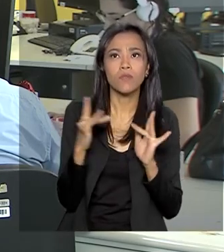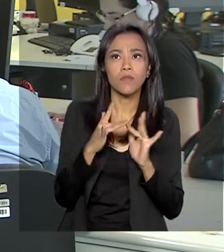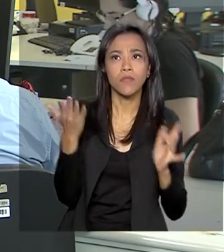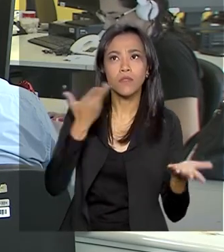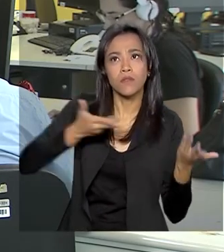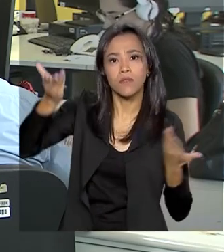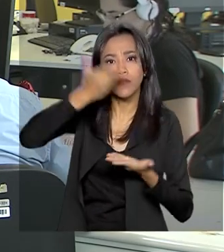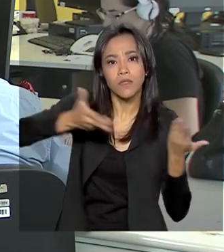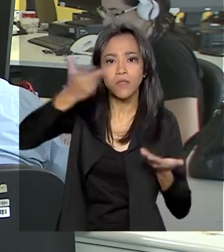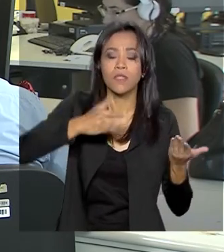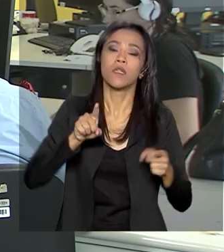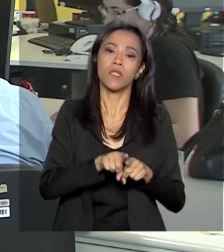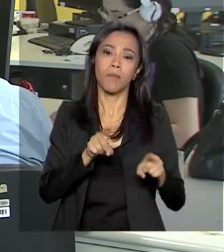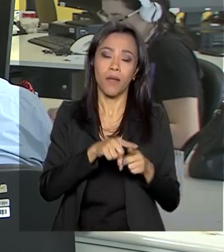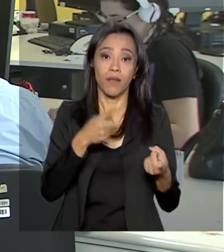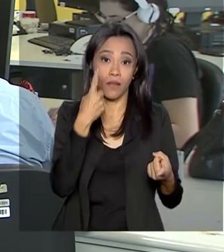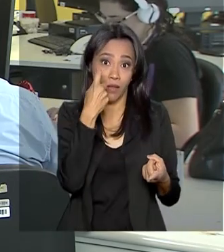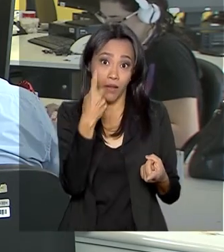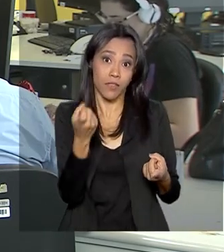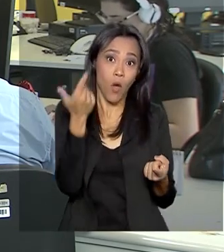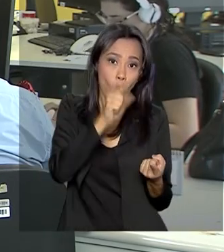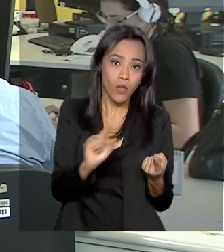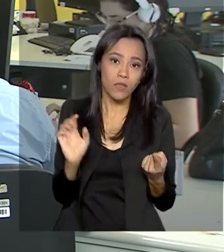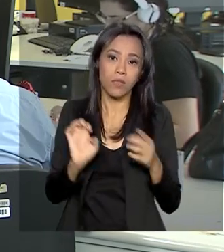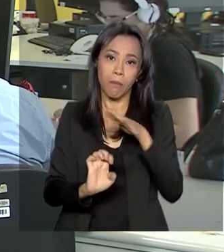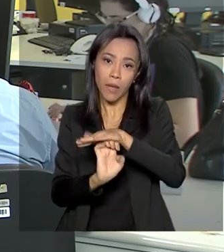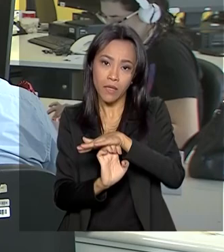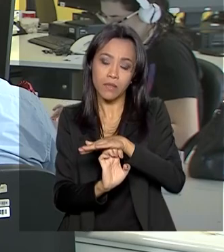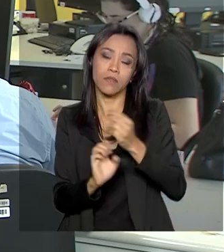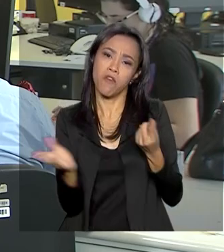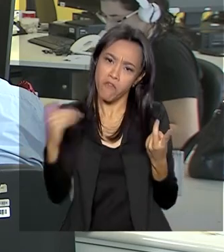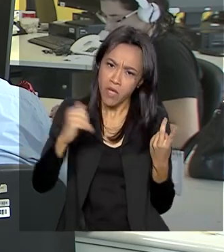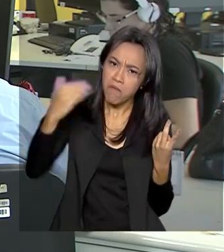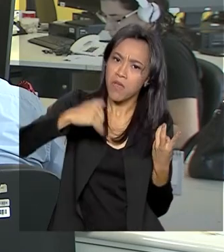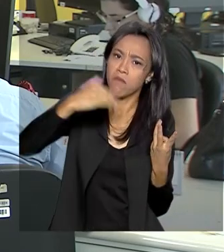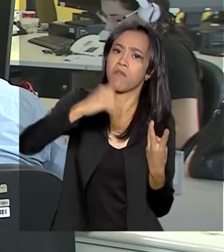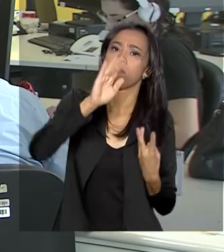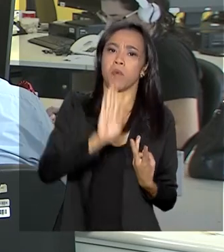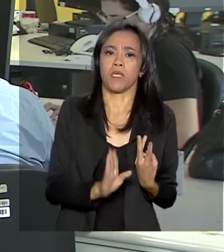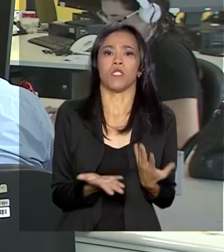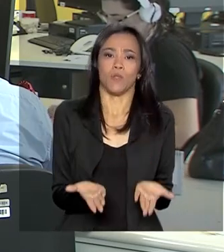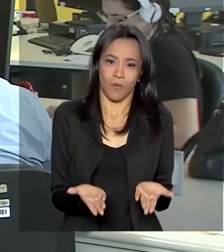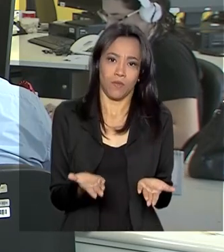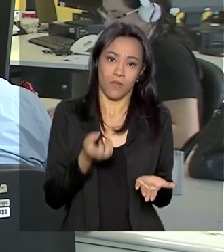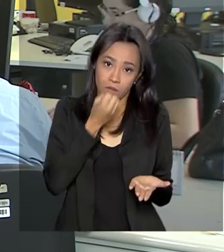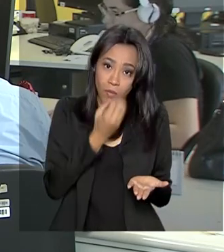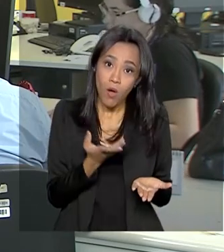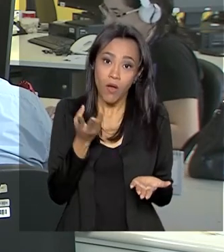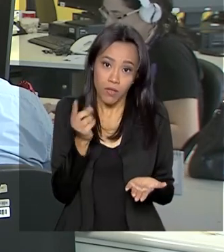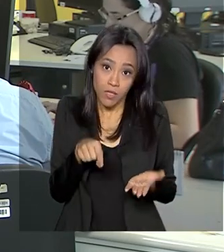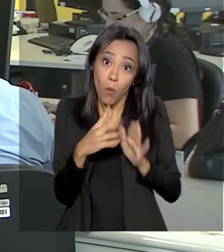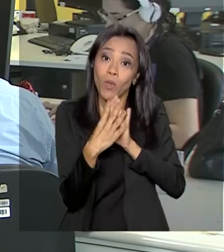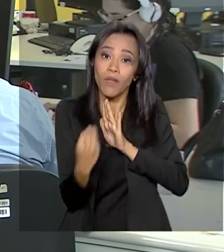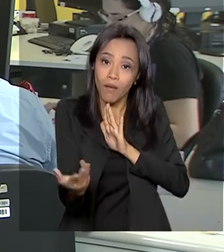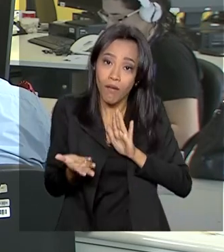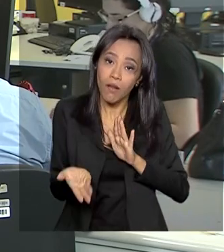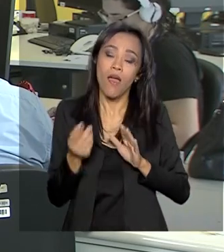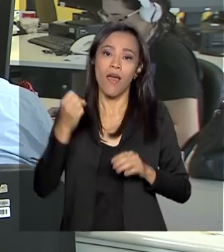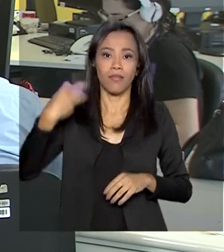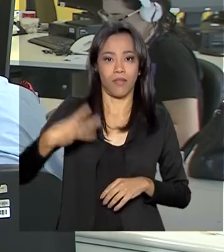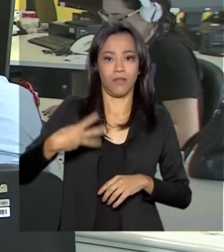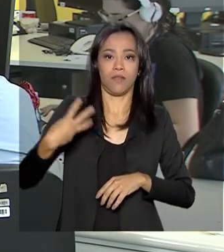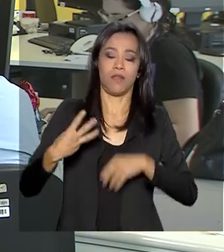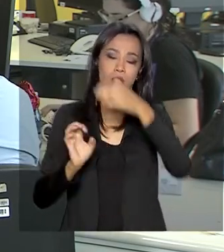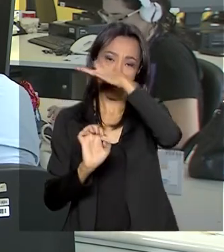e para impulsionar o interesse de empresas estrangeiras a operar no mercado brasileiro. A Flybond vai ser a terceira empresa do